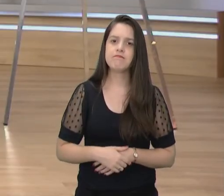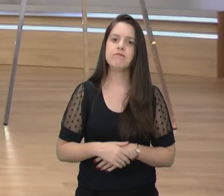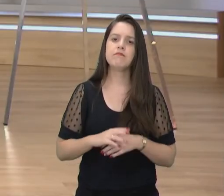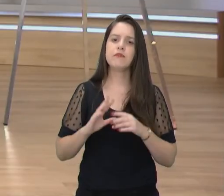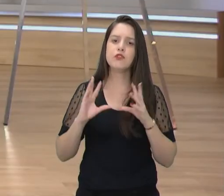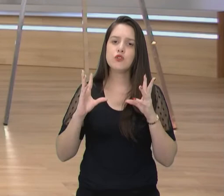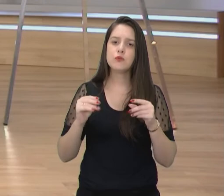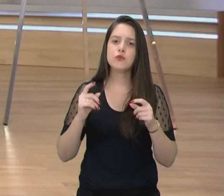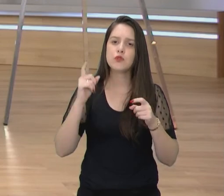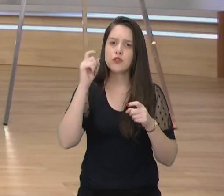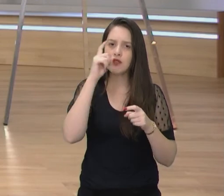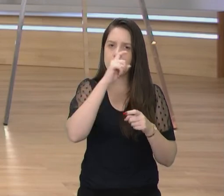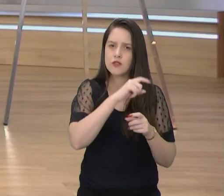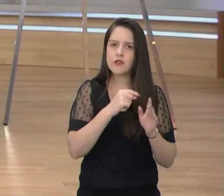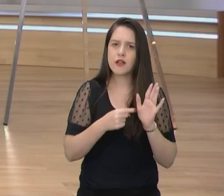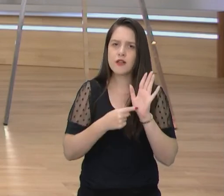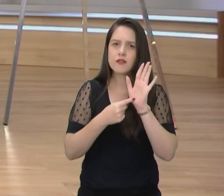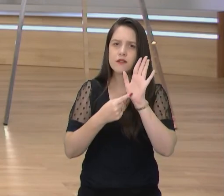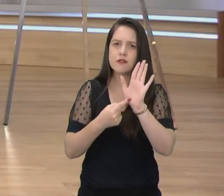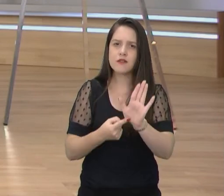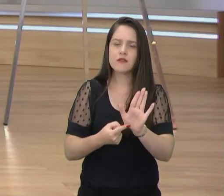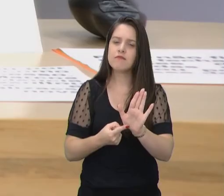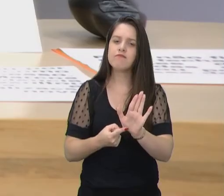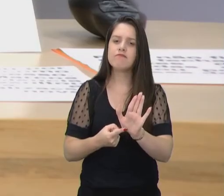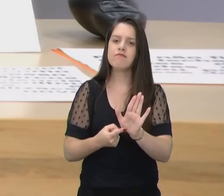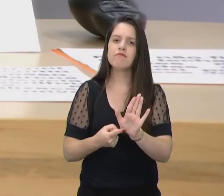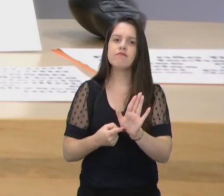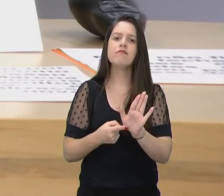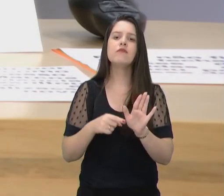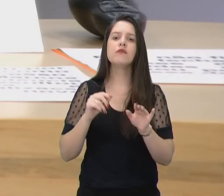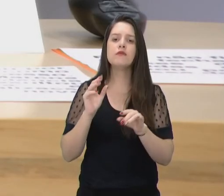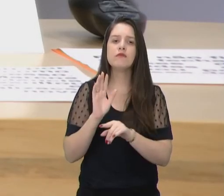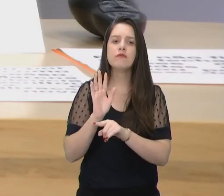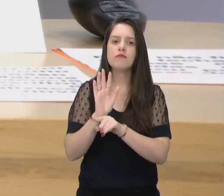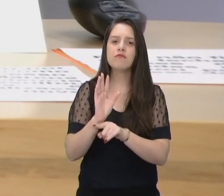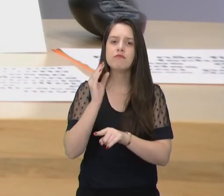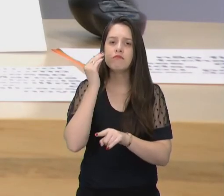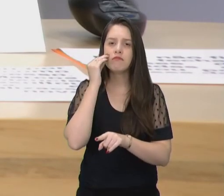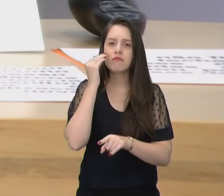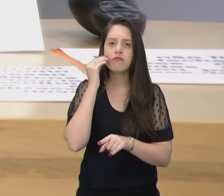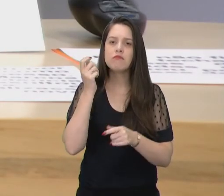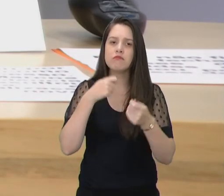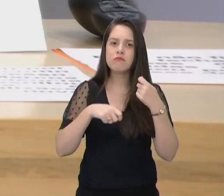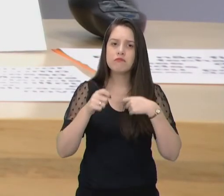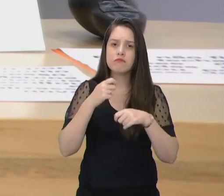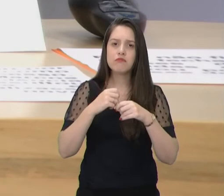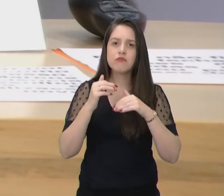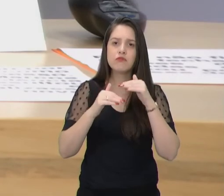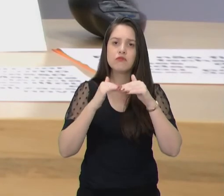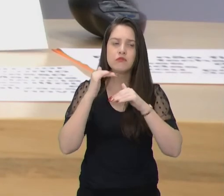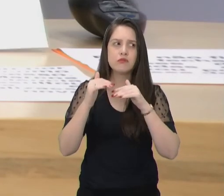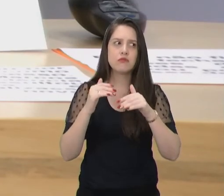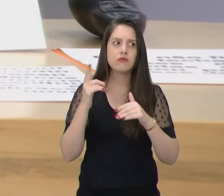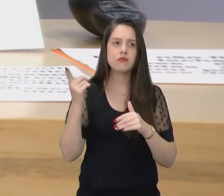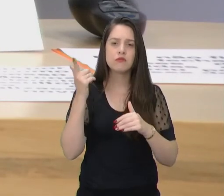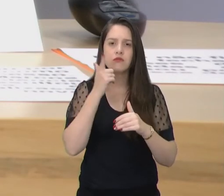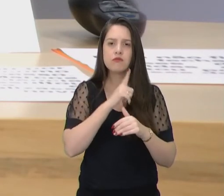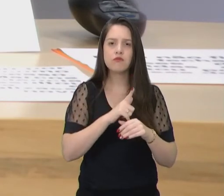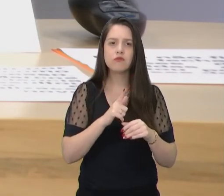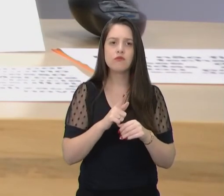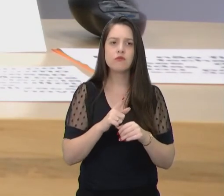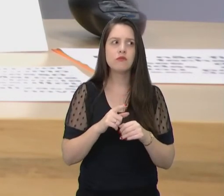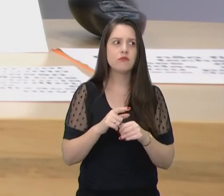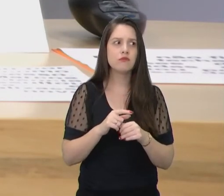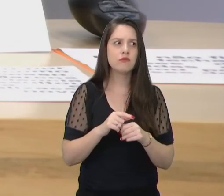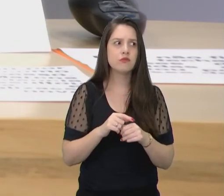as dificuldades apresentadas, em mais uma tentativa de prosperar o negócio para atingir o sucesso, ele ainda realizou